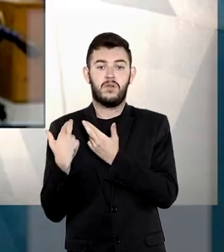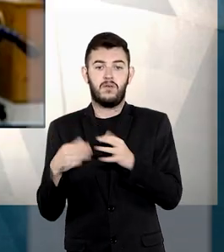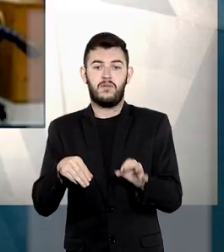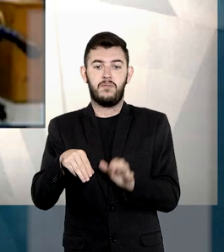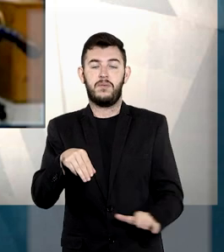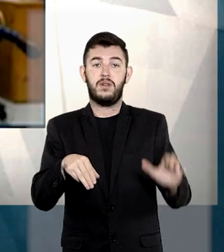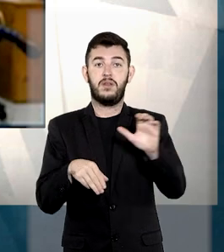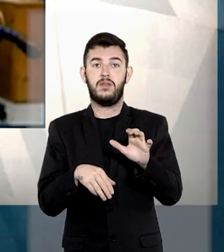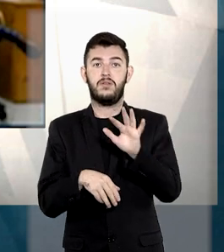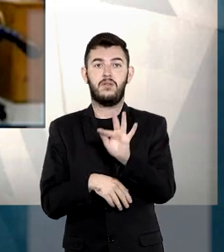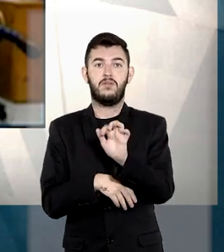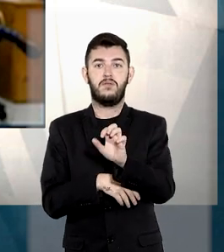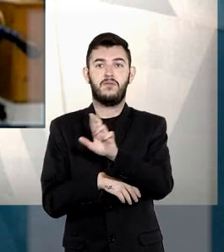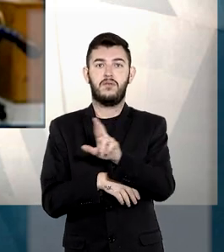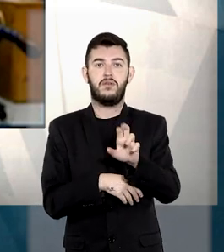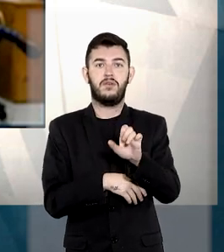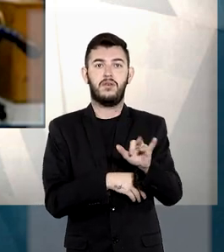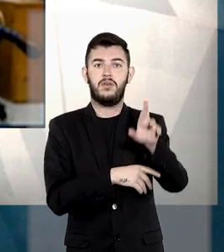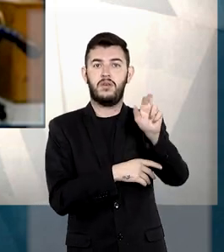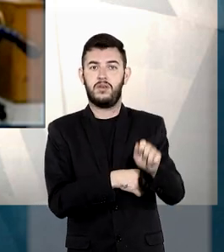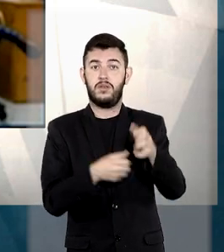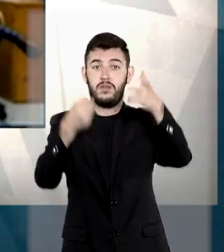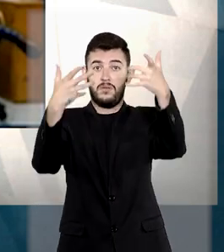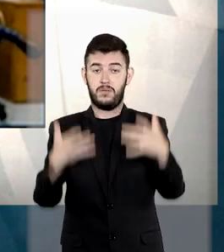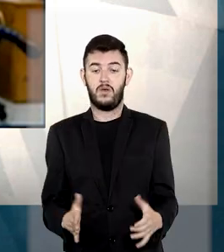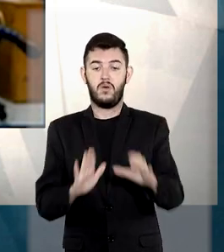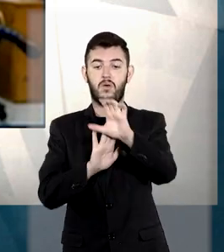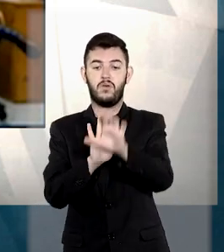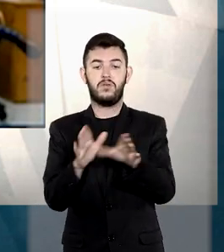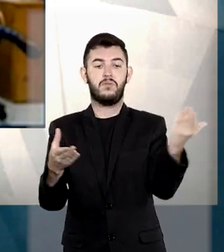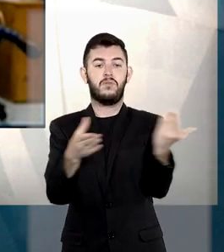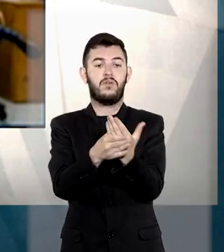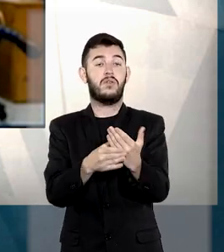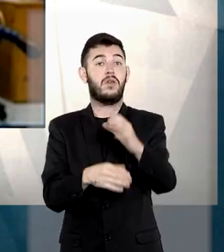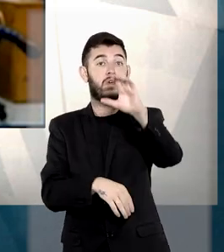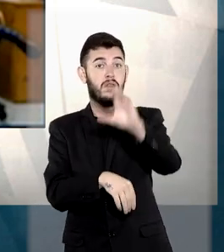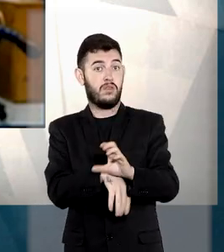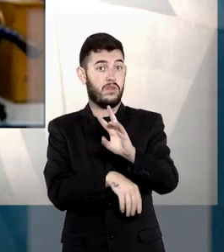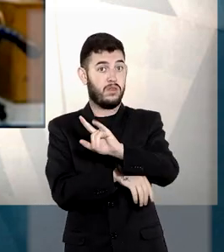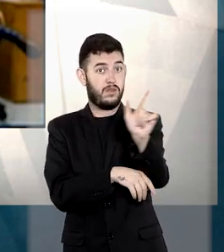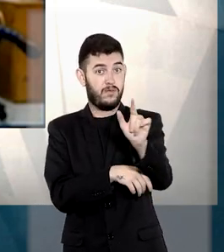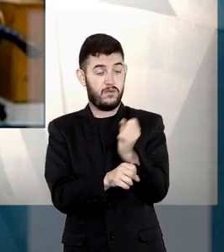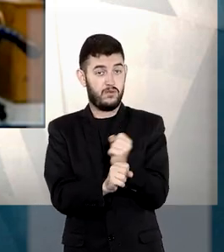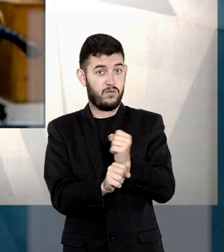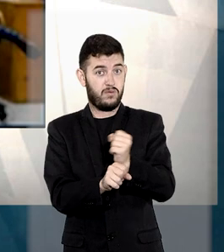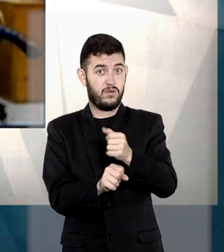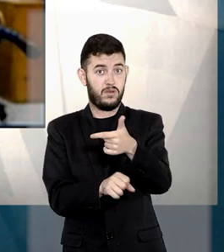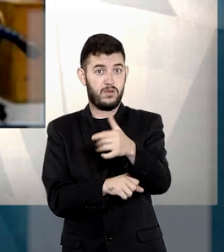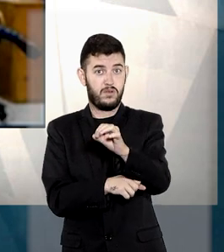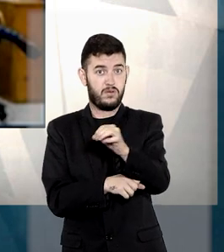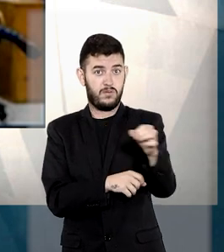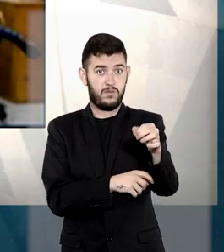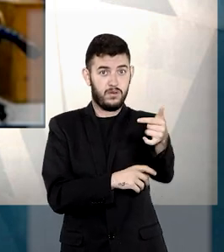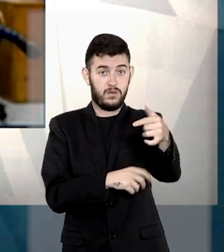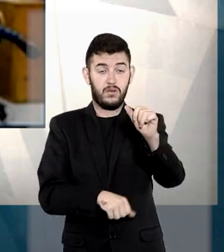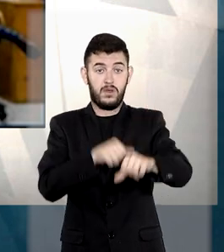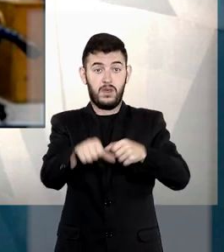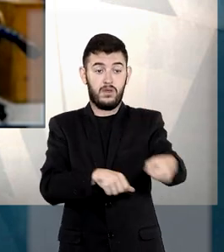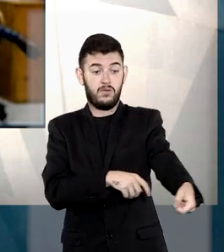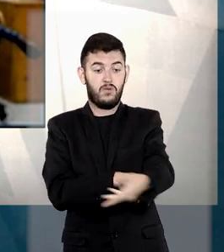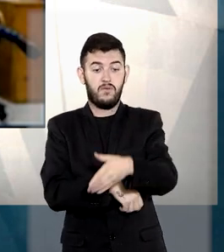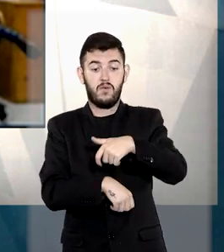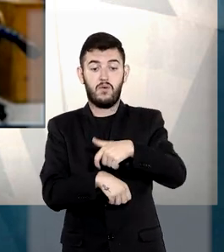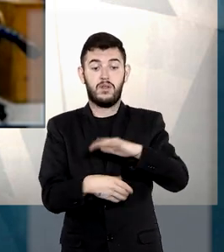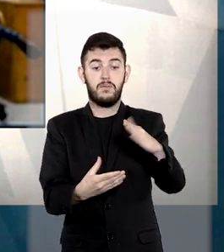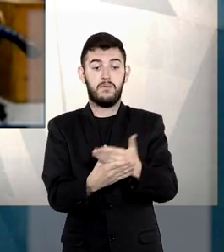O relator, ministro Antônio Carlos Ferreira, explicou que o Código Civil de 2002 inovou ao prever que a interrupção da